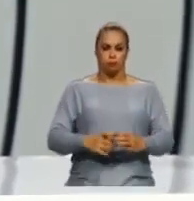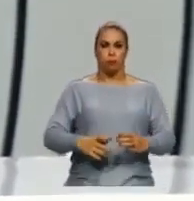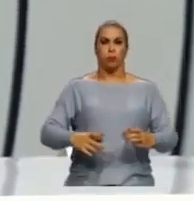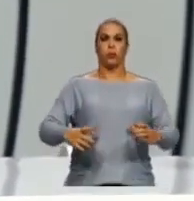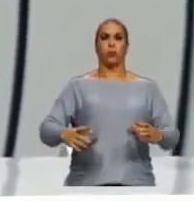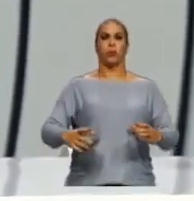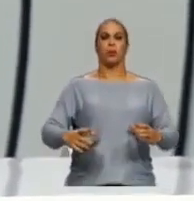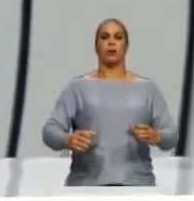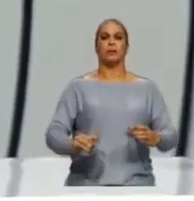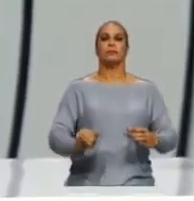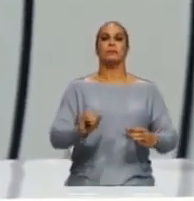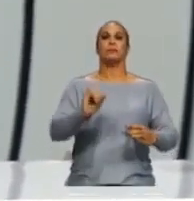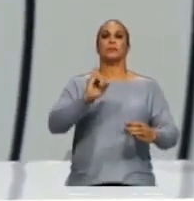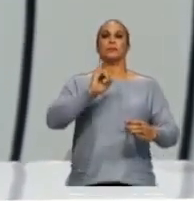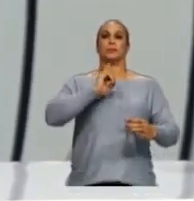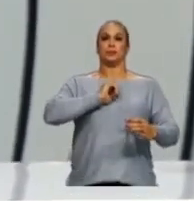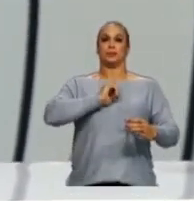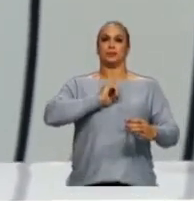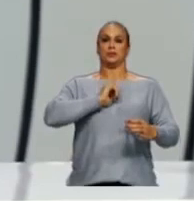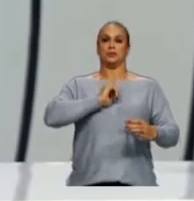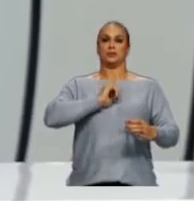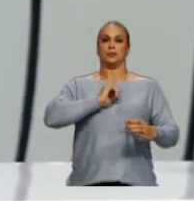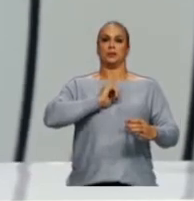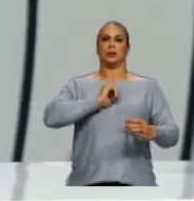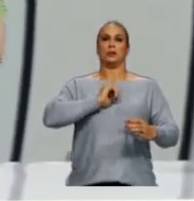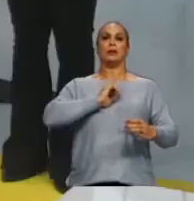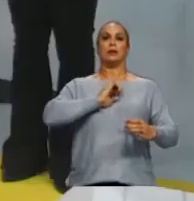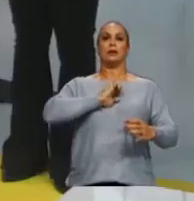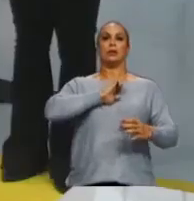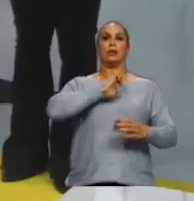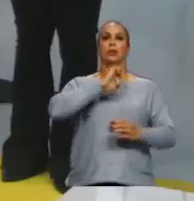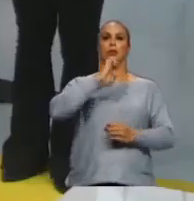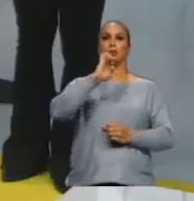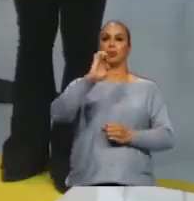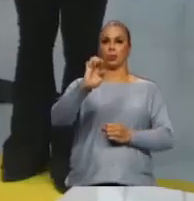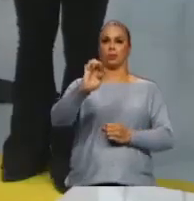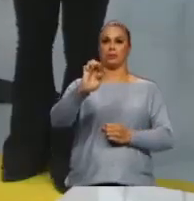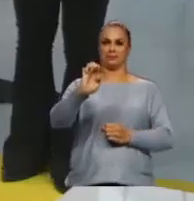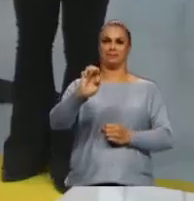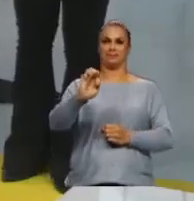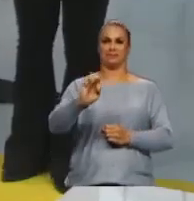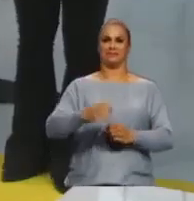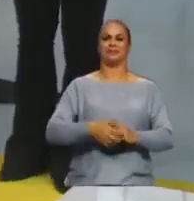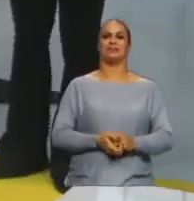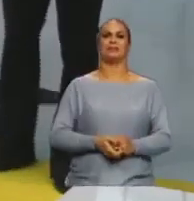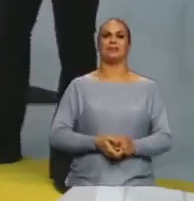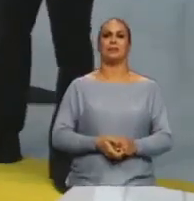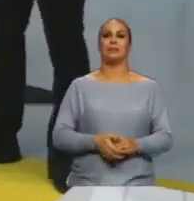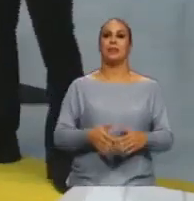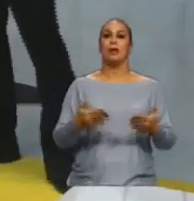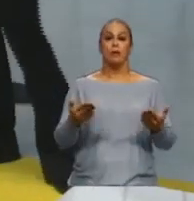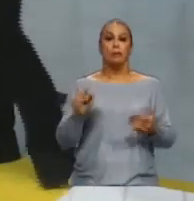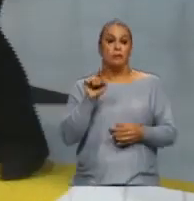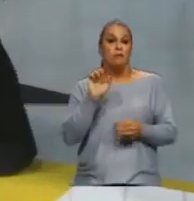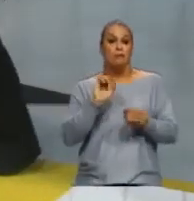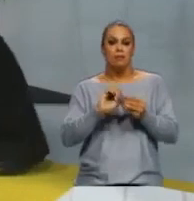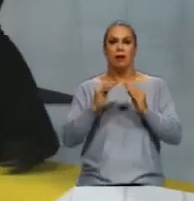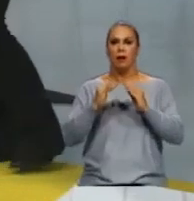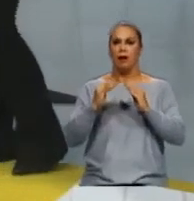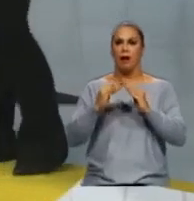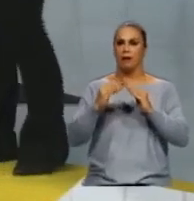porque ele está cheio de ar. E ele relaxa quando o ar sai para fora. Vamos continuar. Isso aqui você vai fazer na sua casa